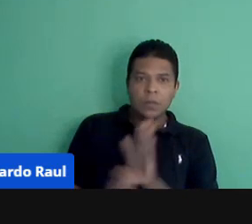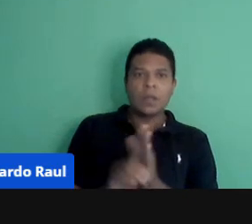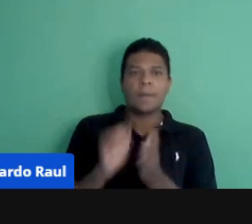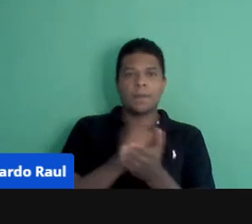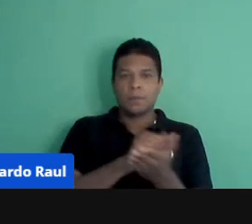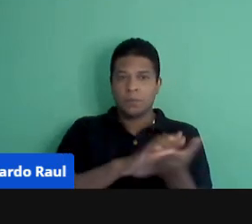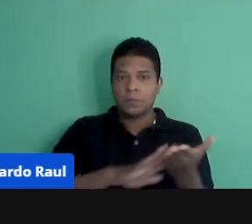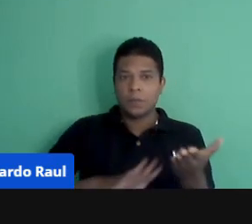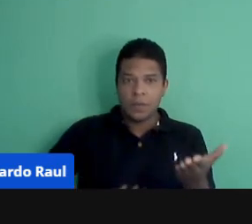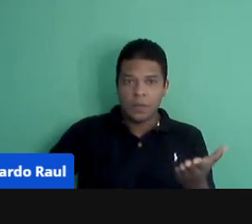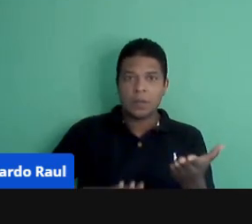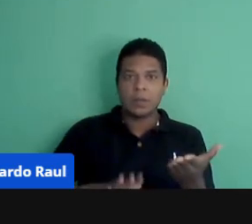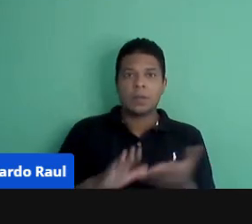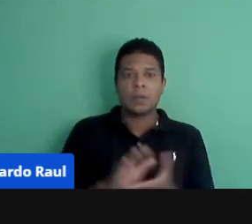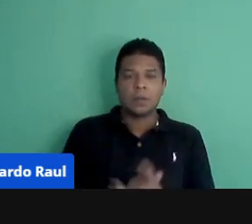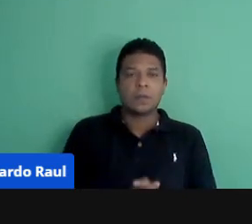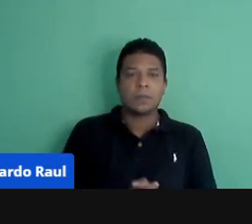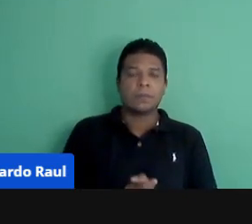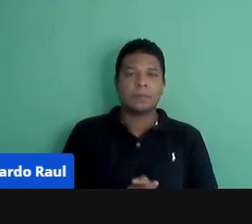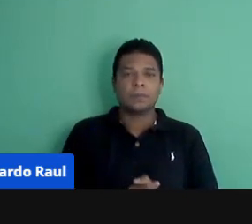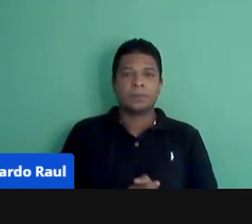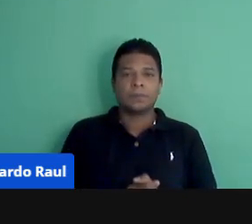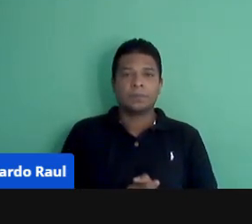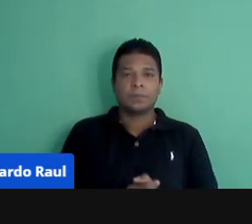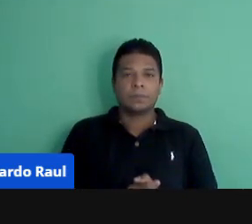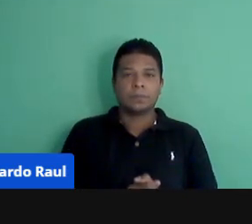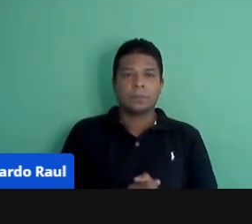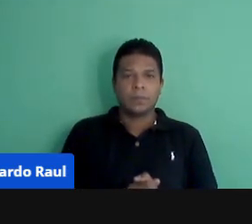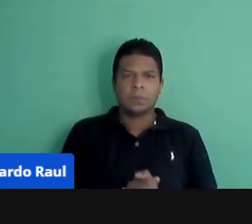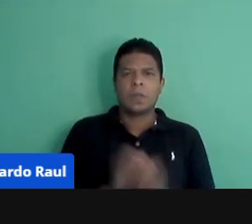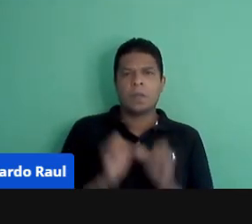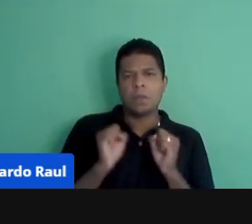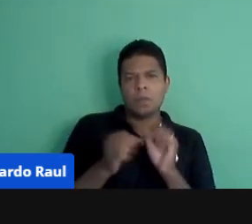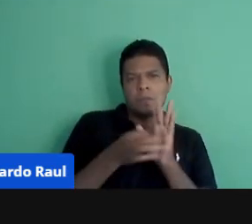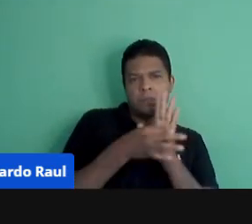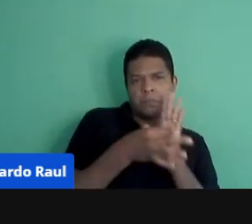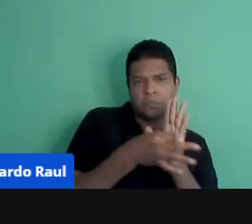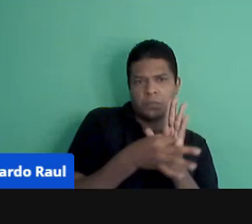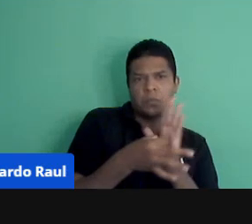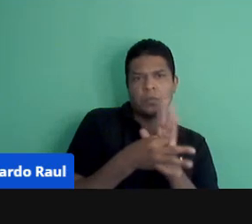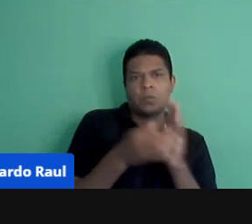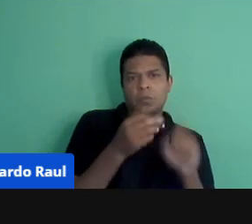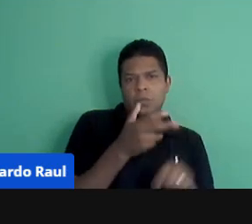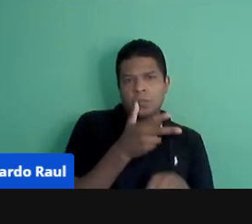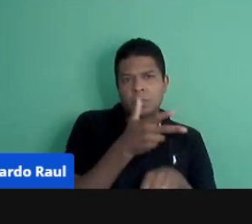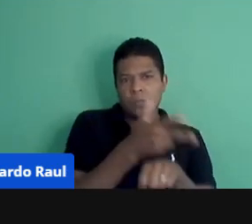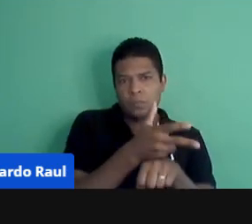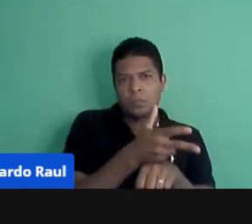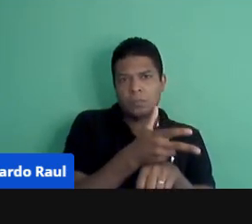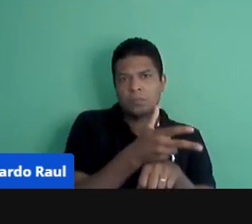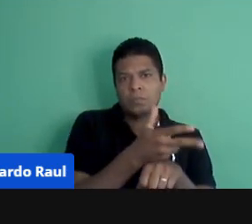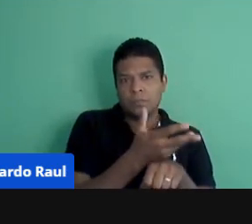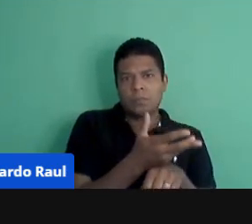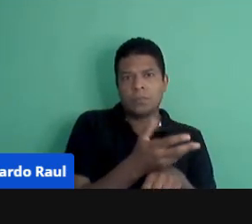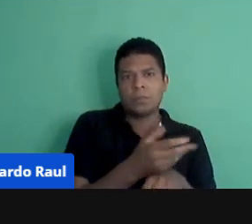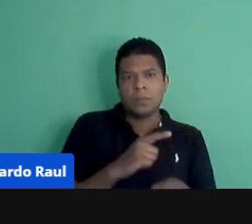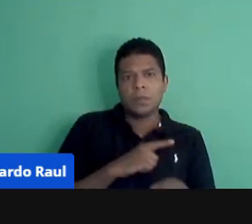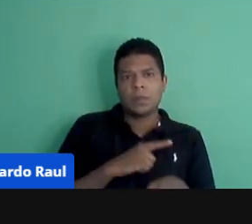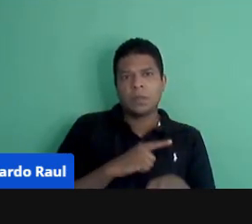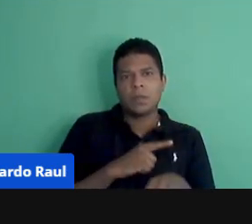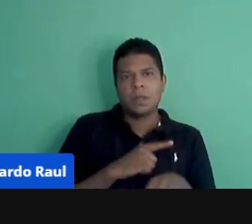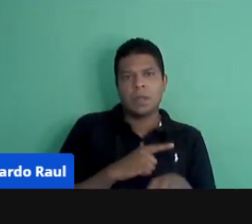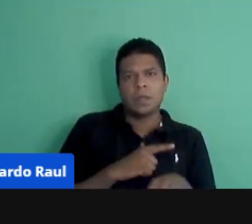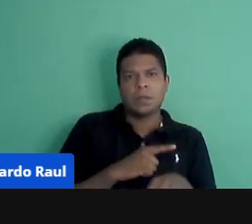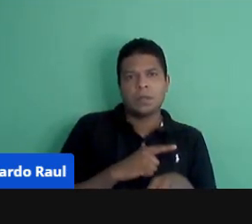atividade, né? Claro que a gente pode sugerir outros vídeos, e tem vídeos aí na internet, bem